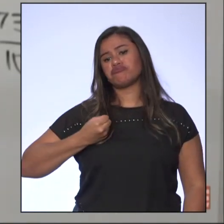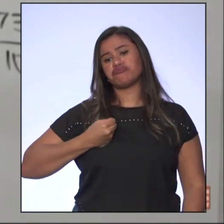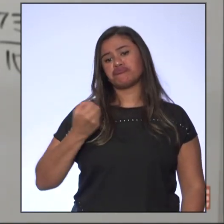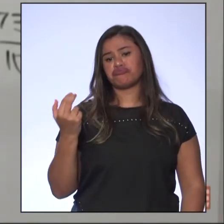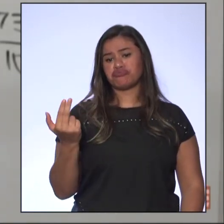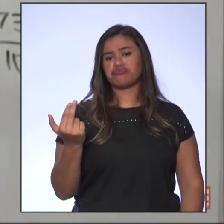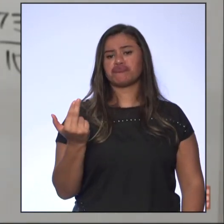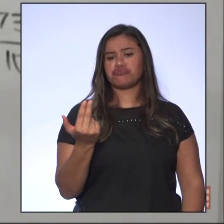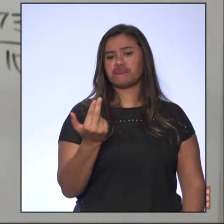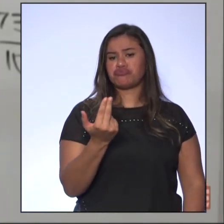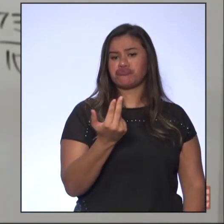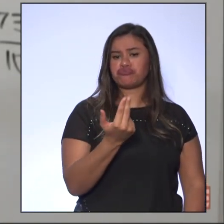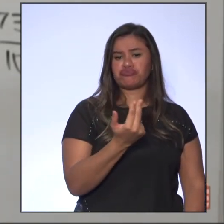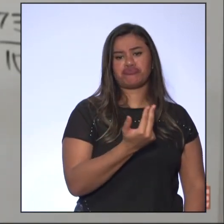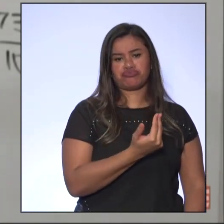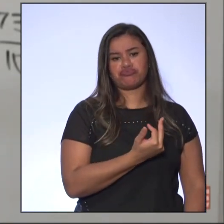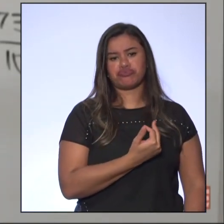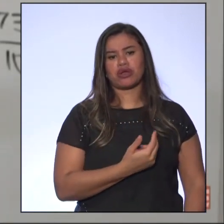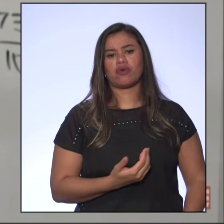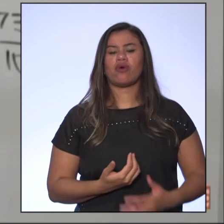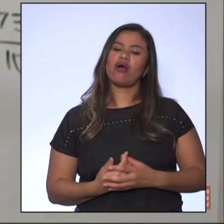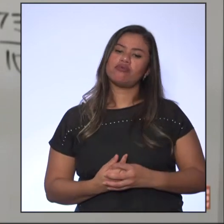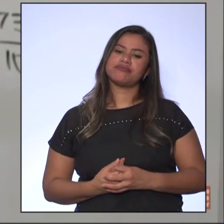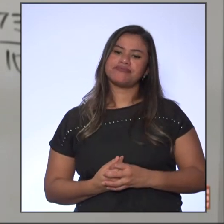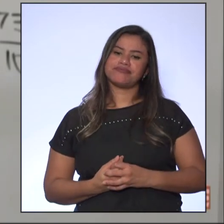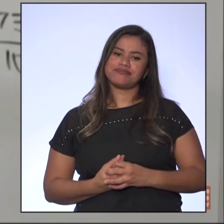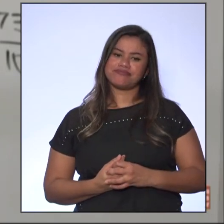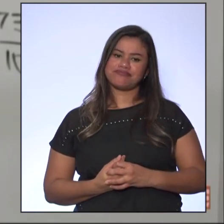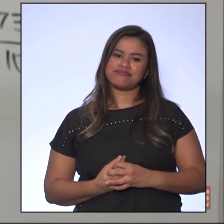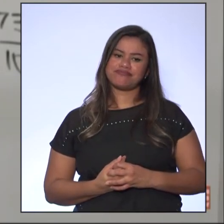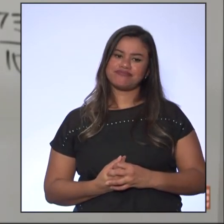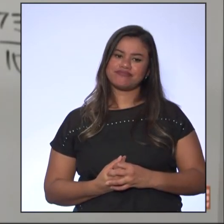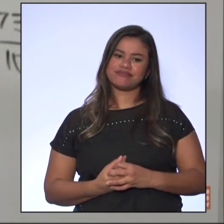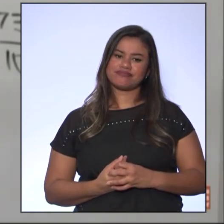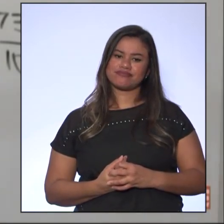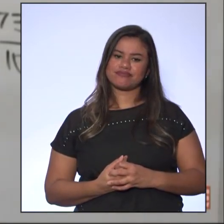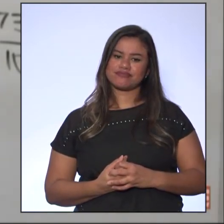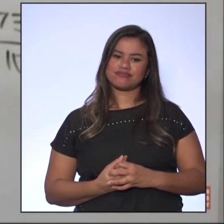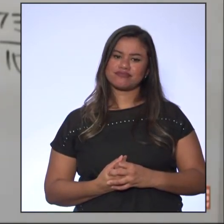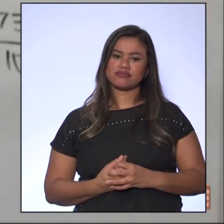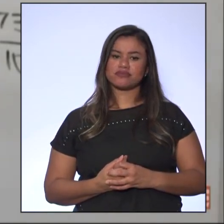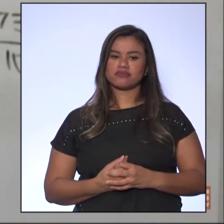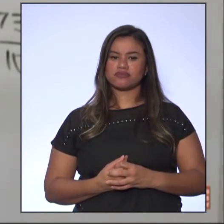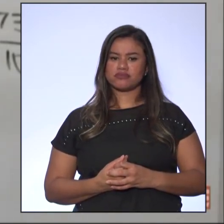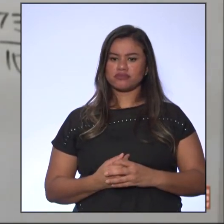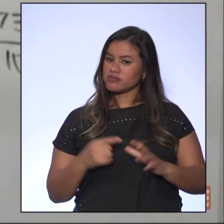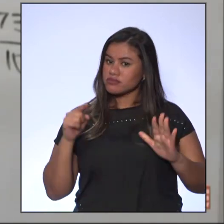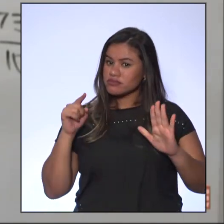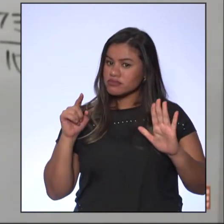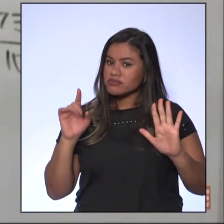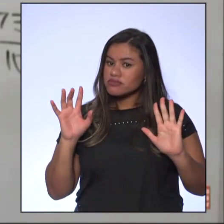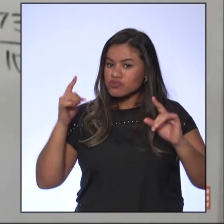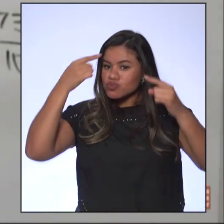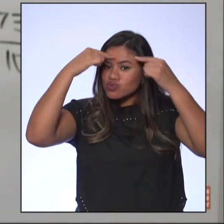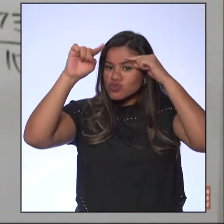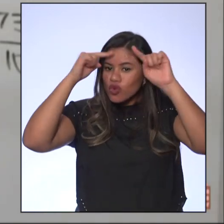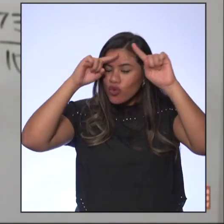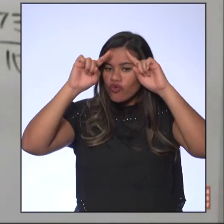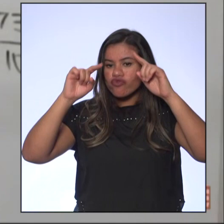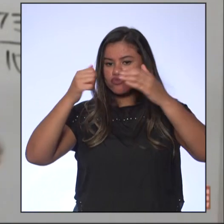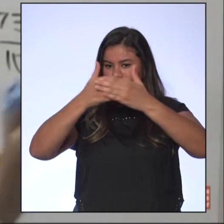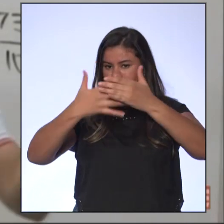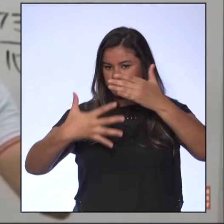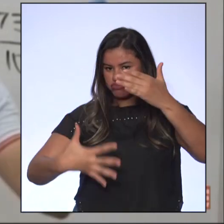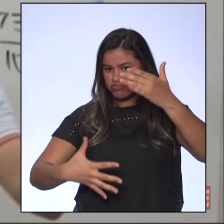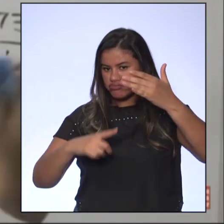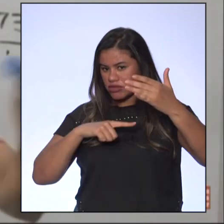aqui para diferenciar, aí sim seria trimodal. Tá bom? Tem alguma dúvida disso aí? Coloca aí no chat aí se tem